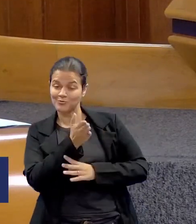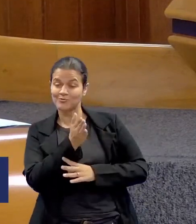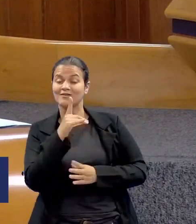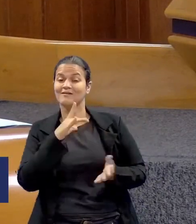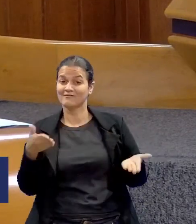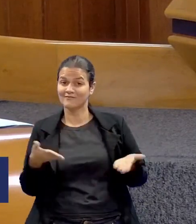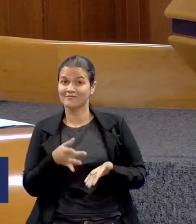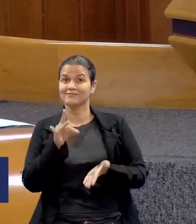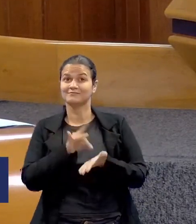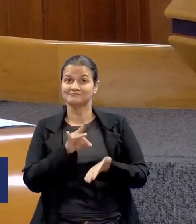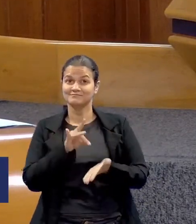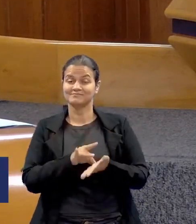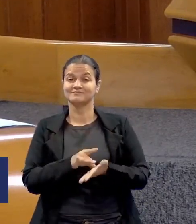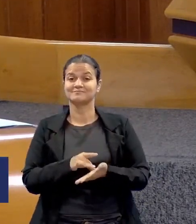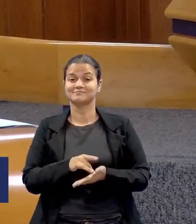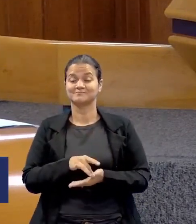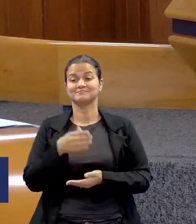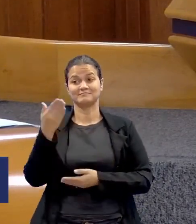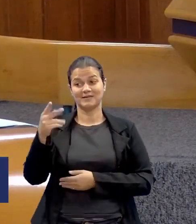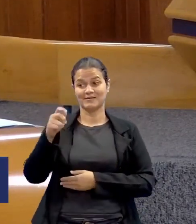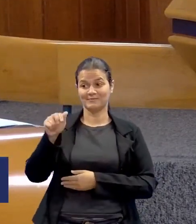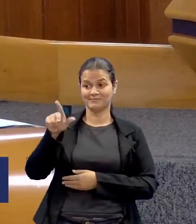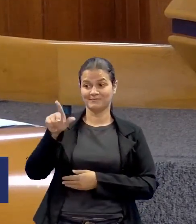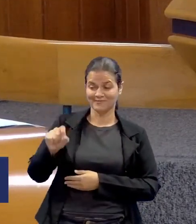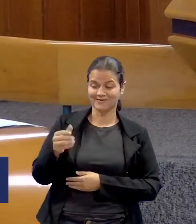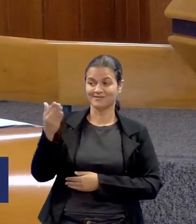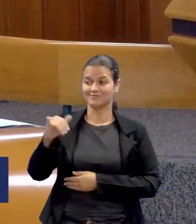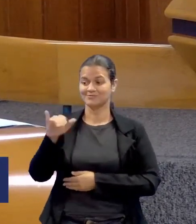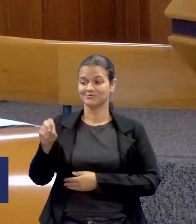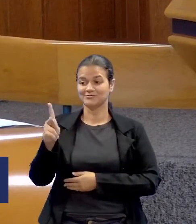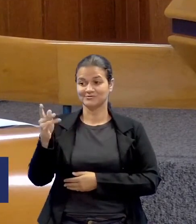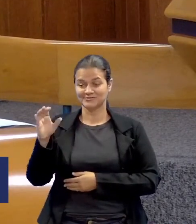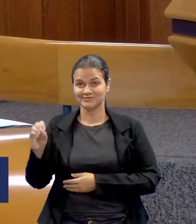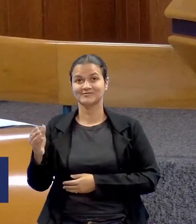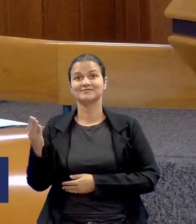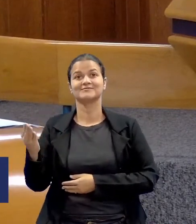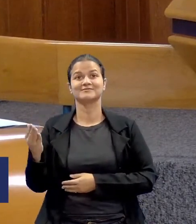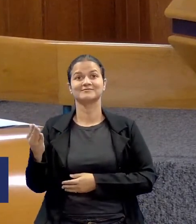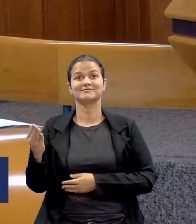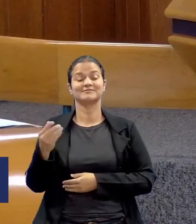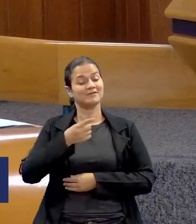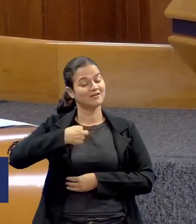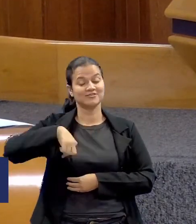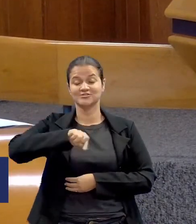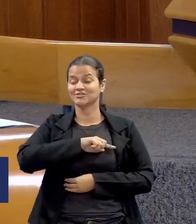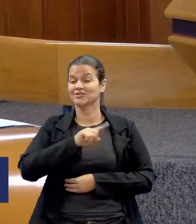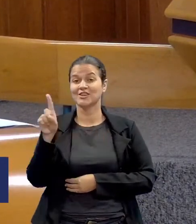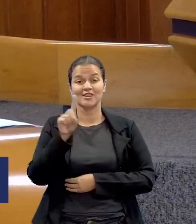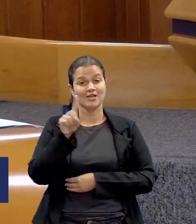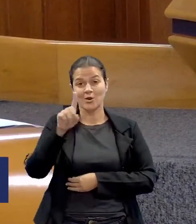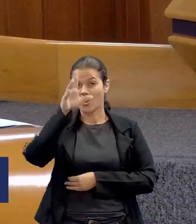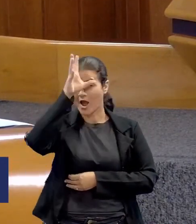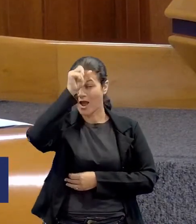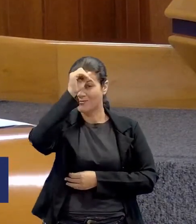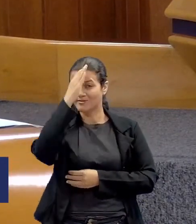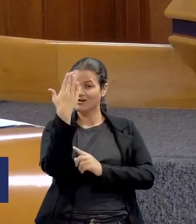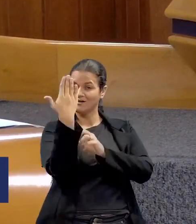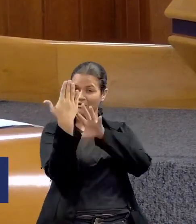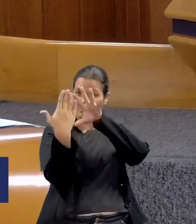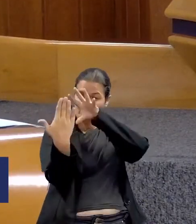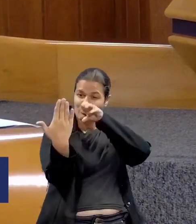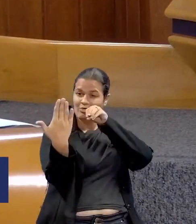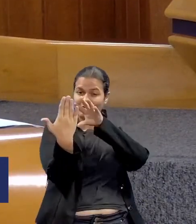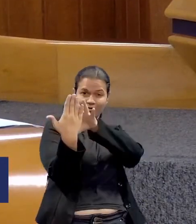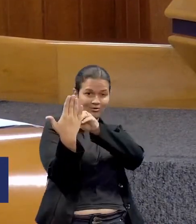Paulo, Joãozinho e todos nós, a gente não aprende no espelho. A